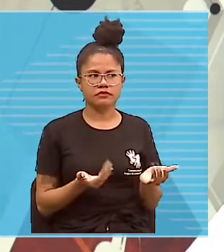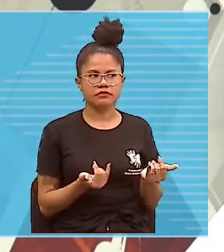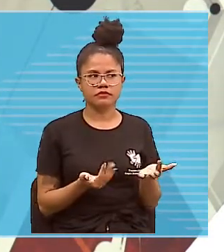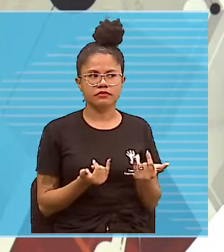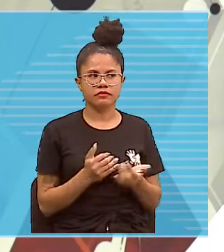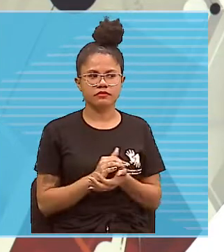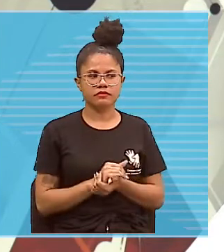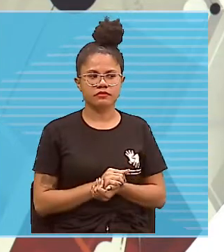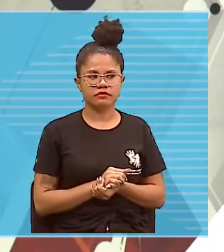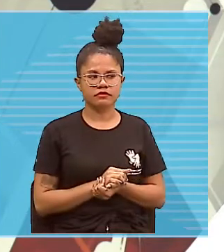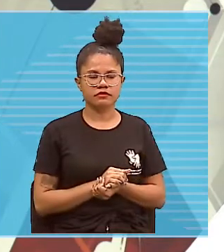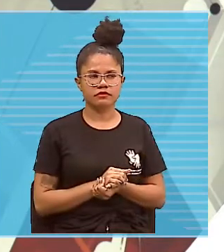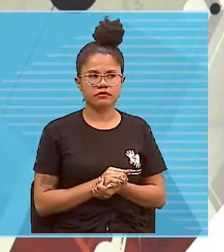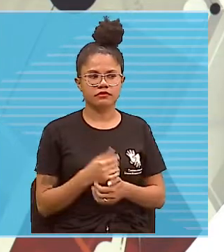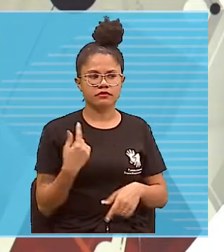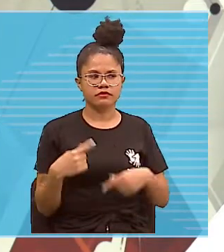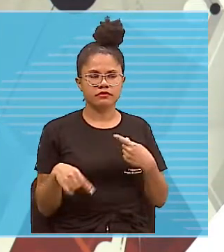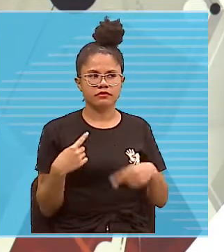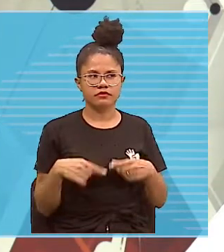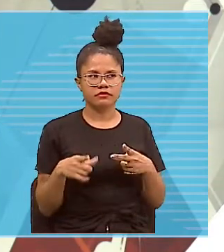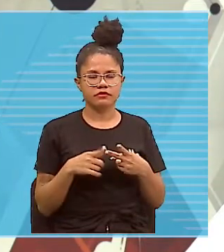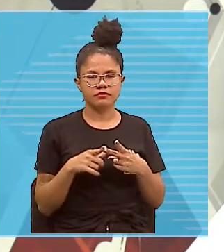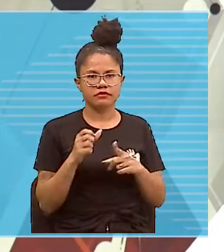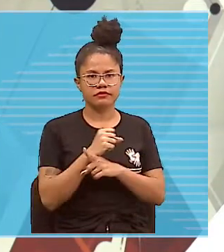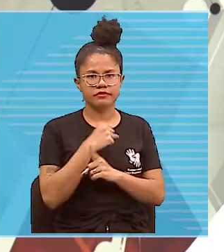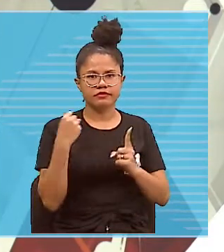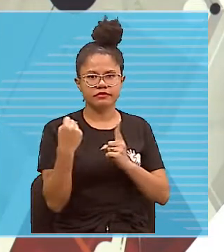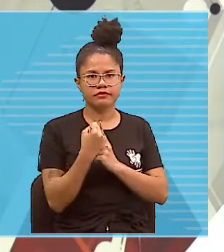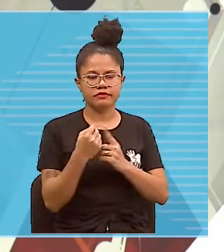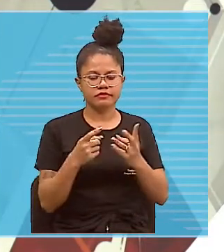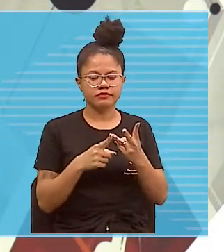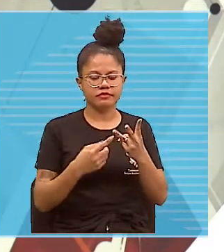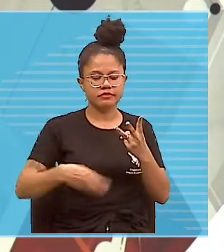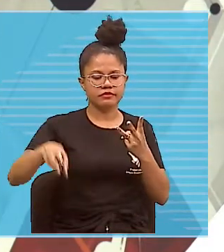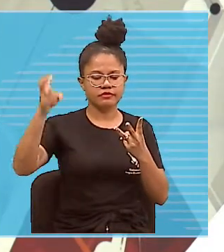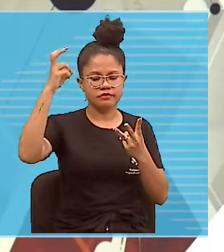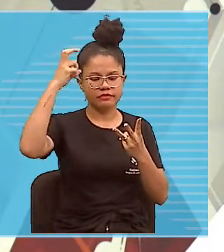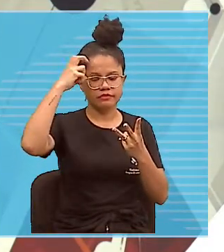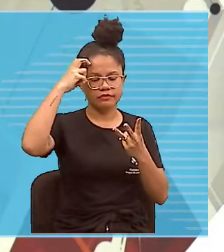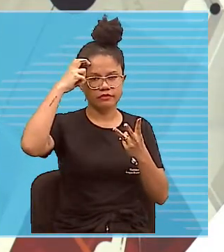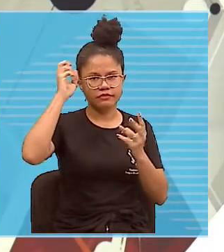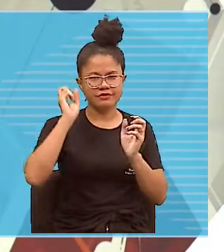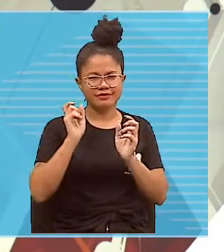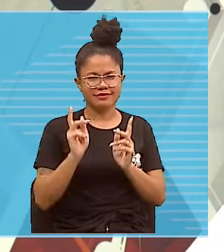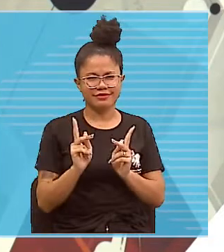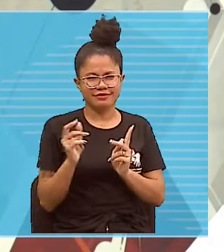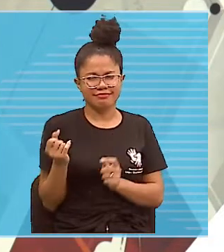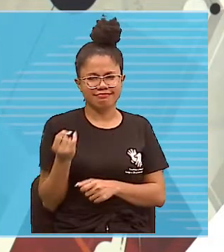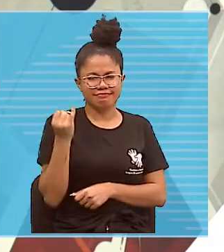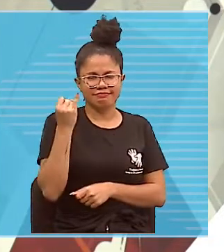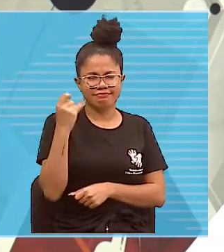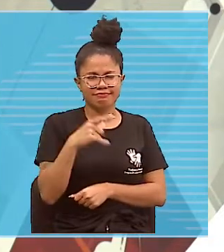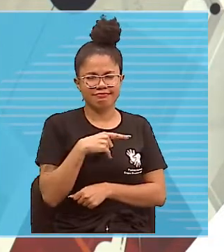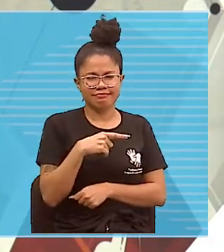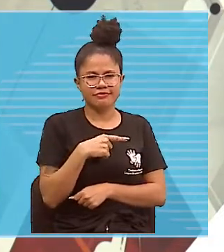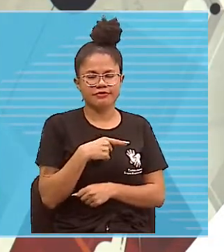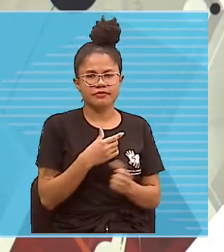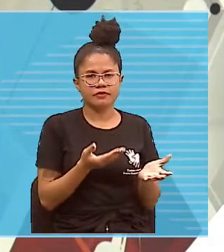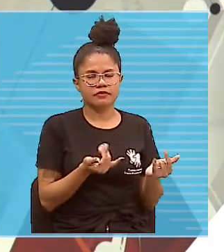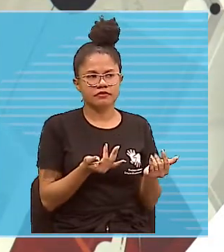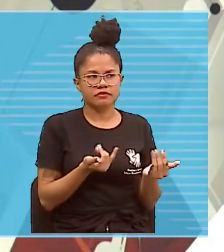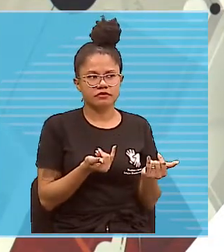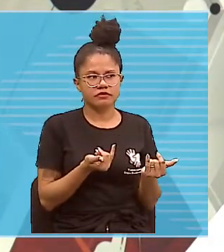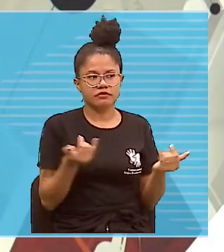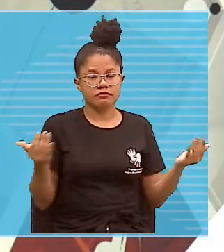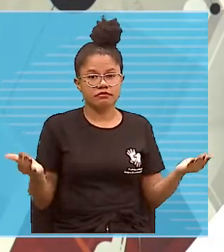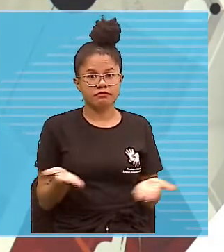social, econômica e cultural. Olha só, quanto é importante a gente ter jovens engajados, porque entender